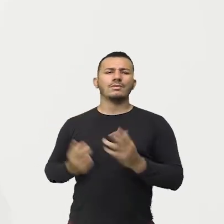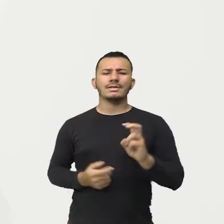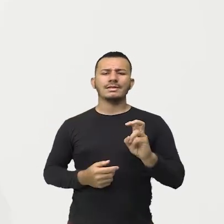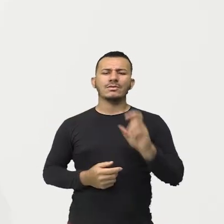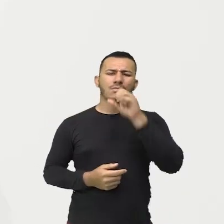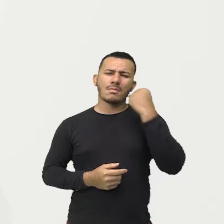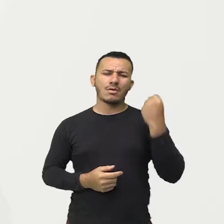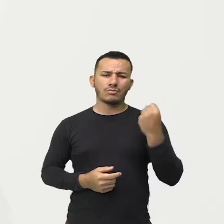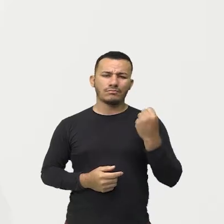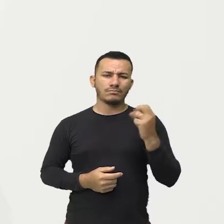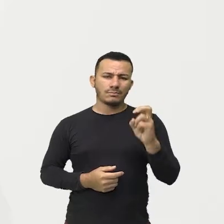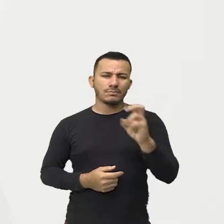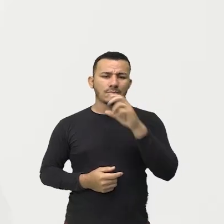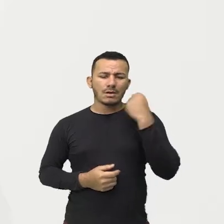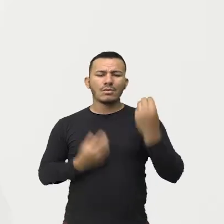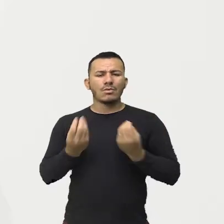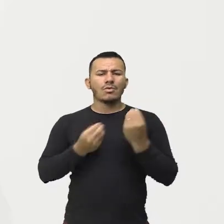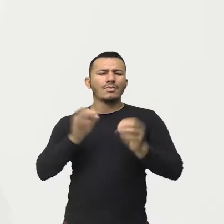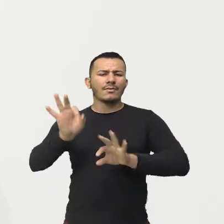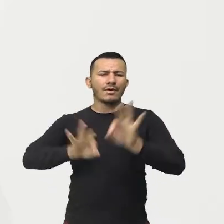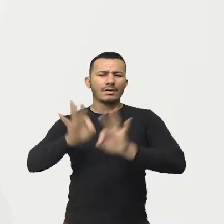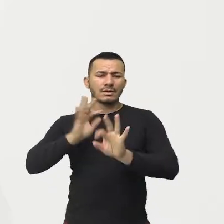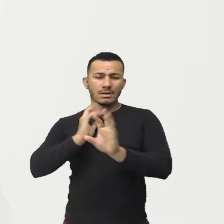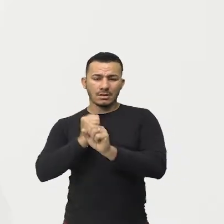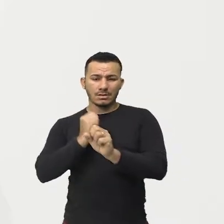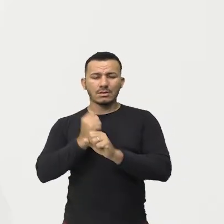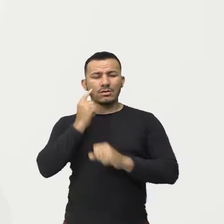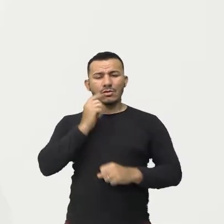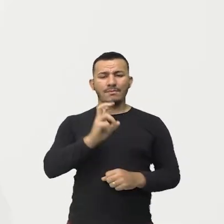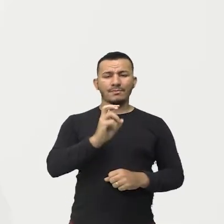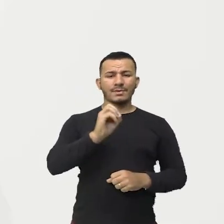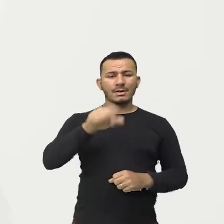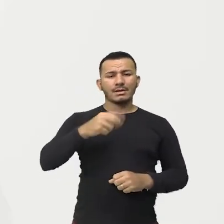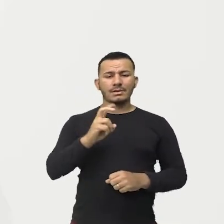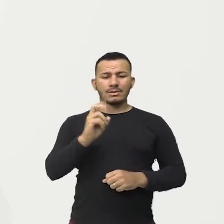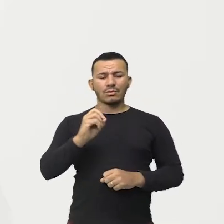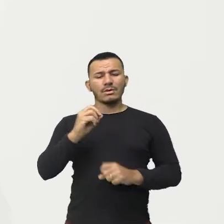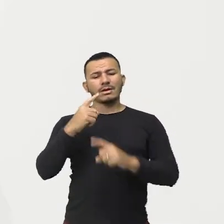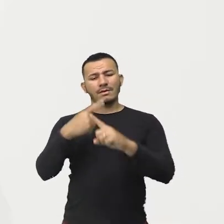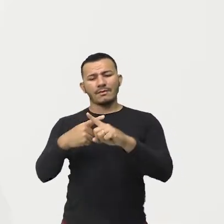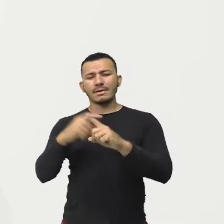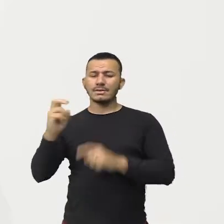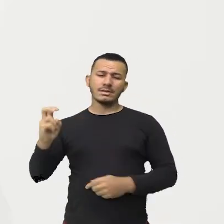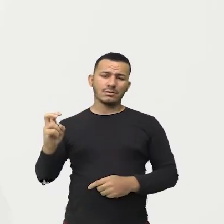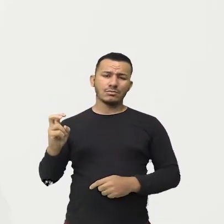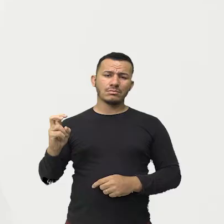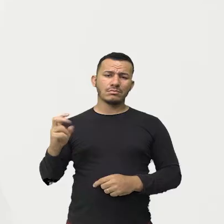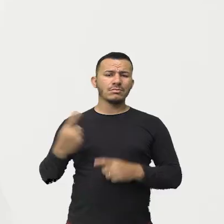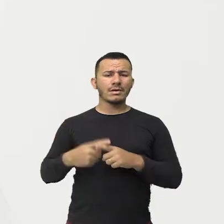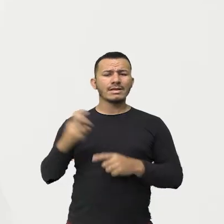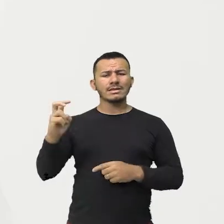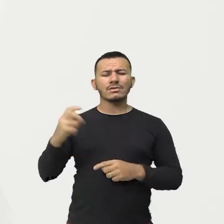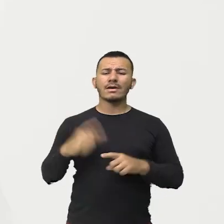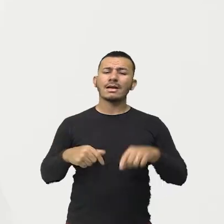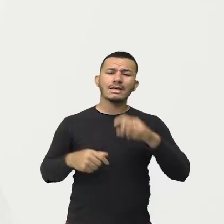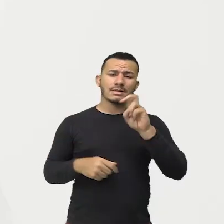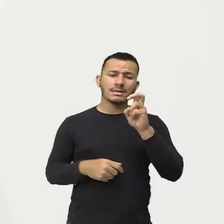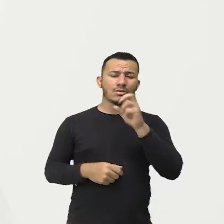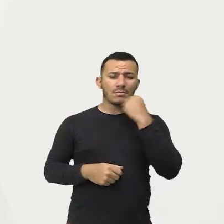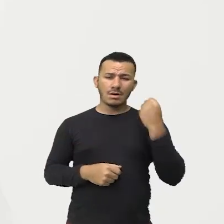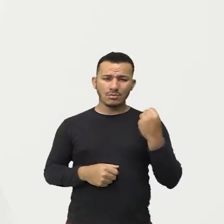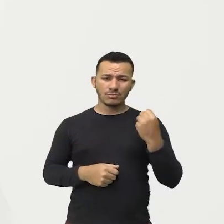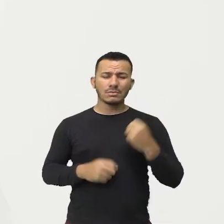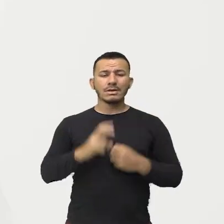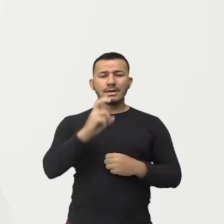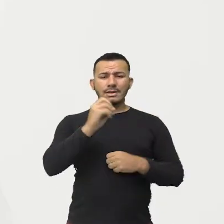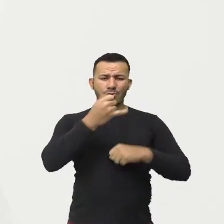5 pães. Então olha só como ficaria 5 pães. 0,50 vezes 5. 50